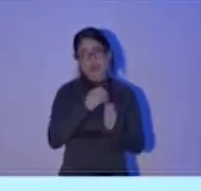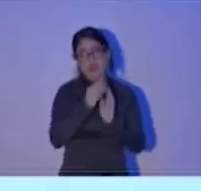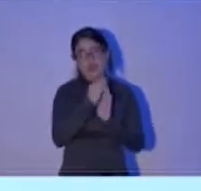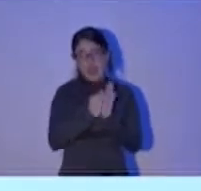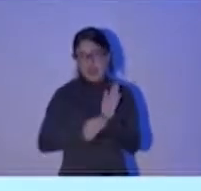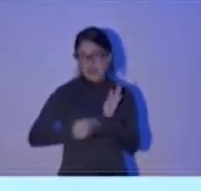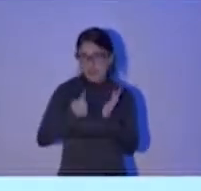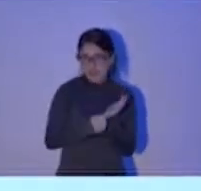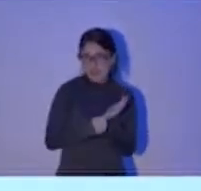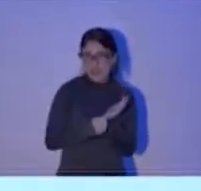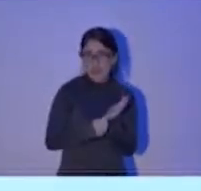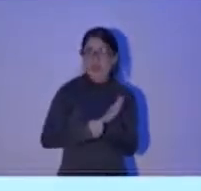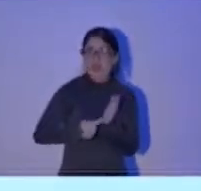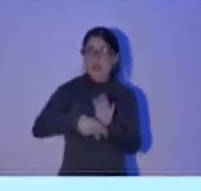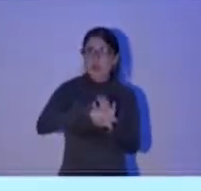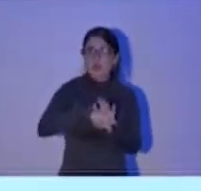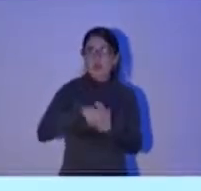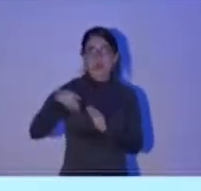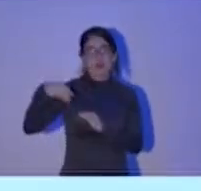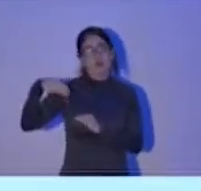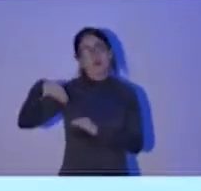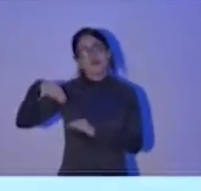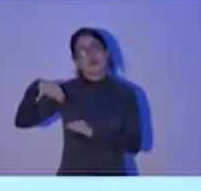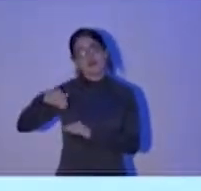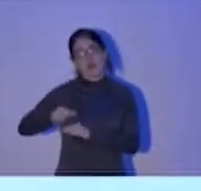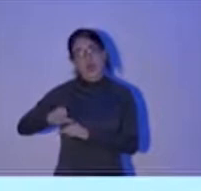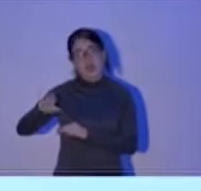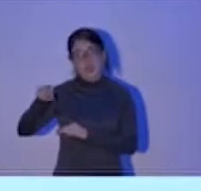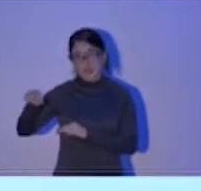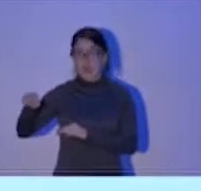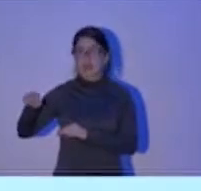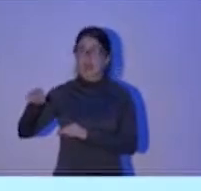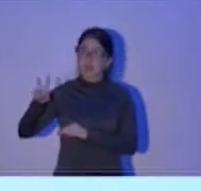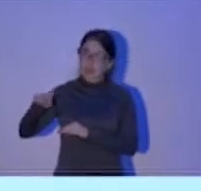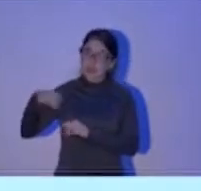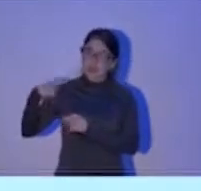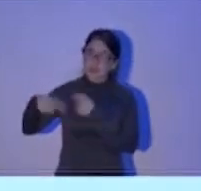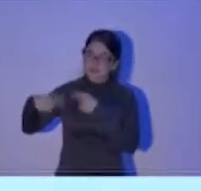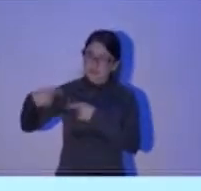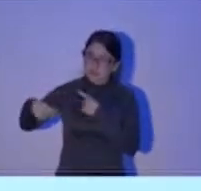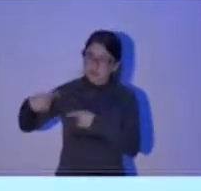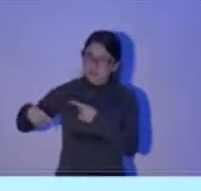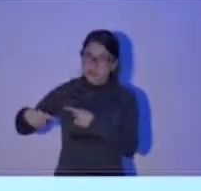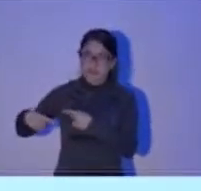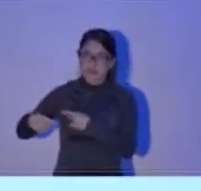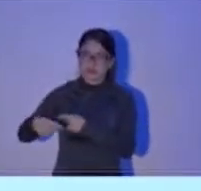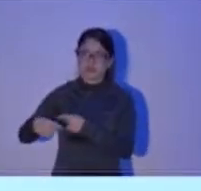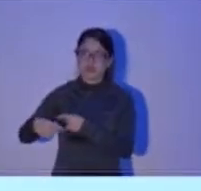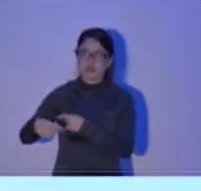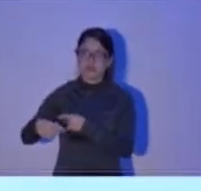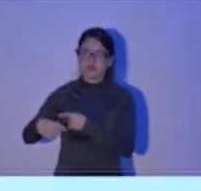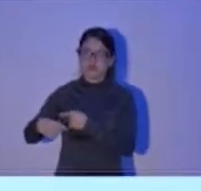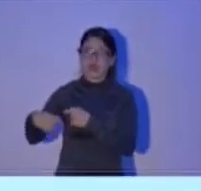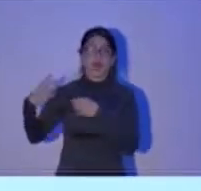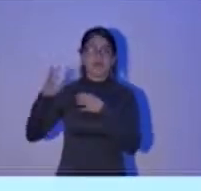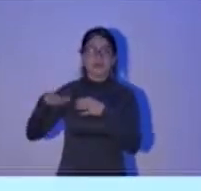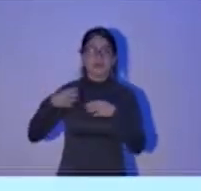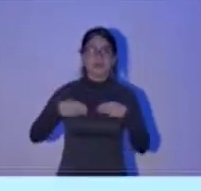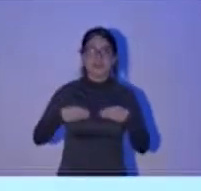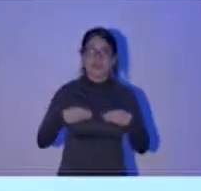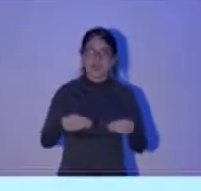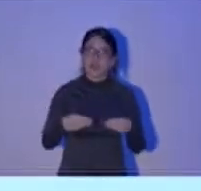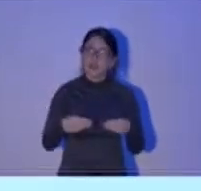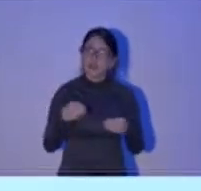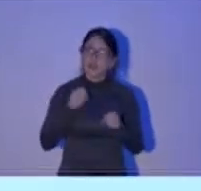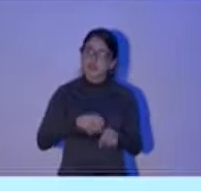acolhida, que vem sendo discutida paulatinamente, em parceria com o MEC, em todas as nossas frentes